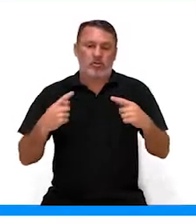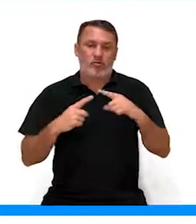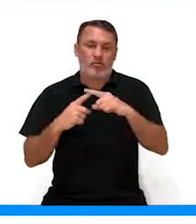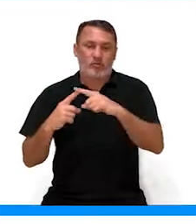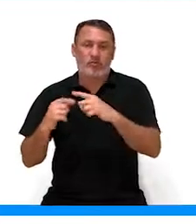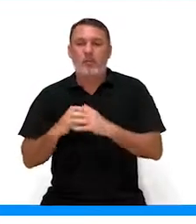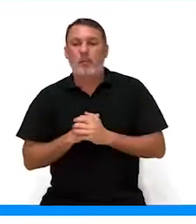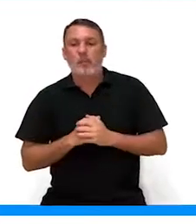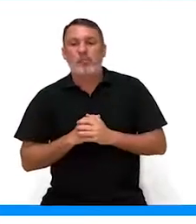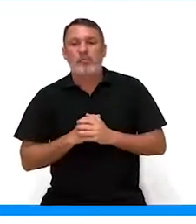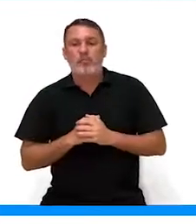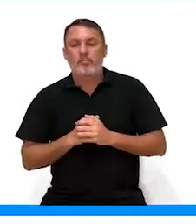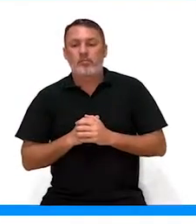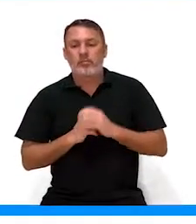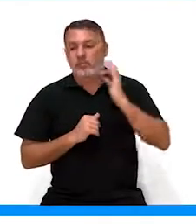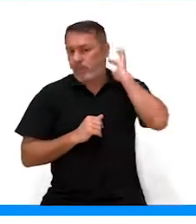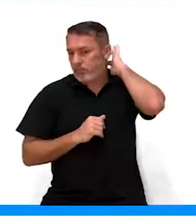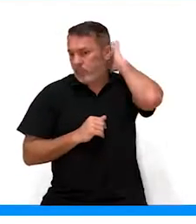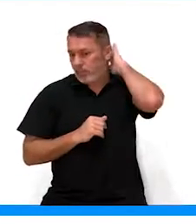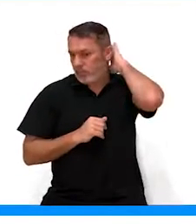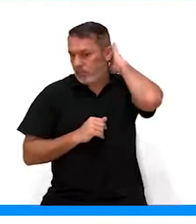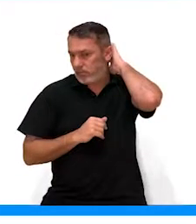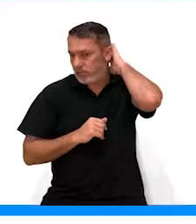contração ou do relaxamento dela.